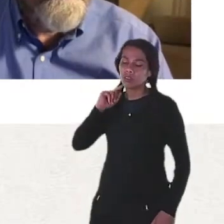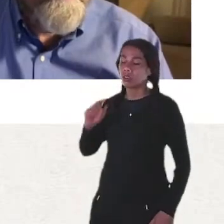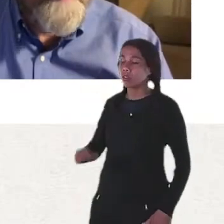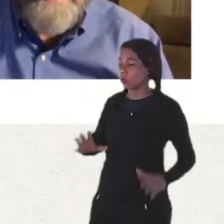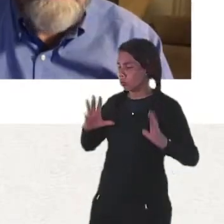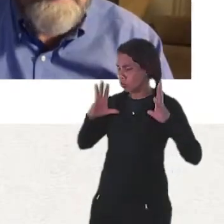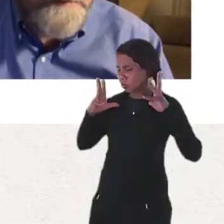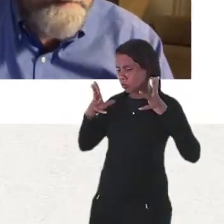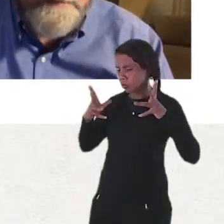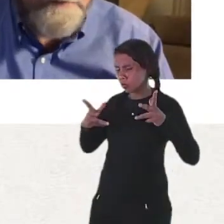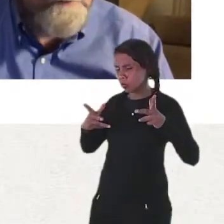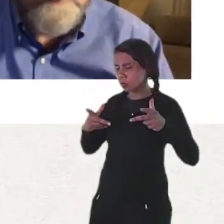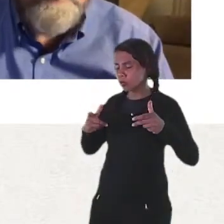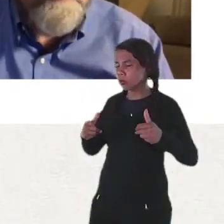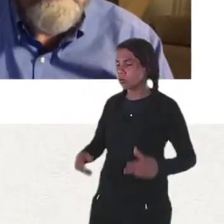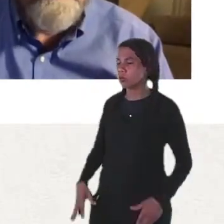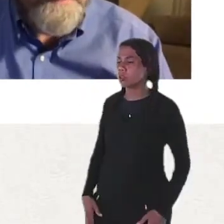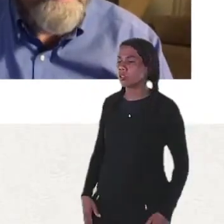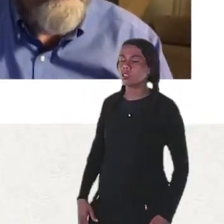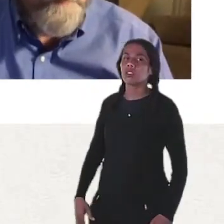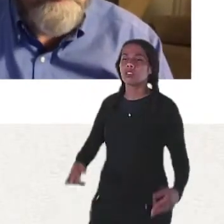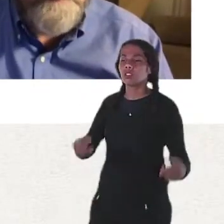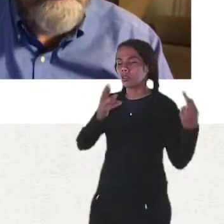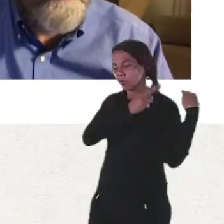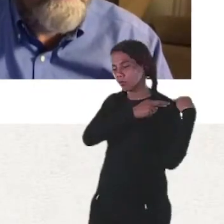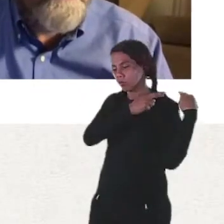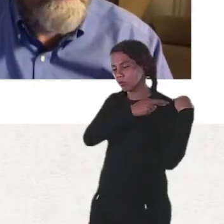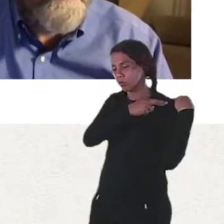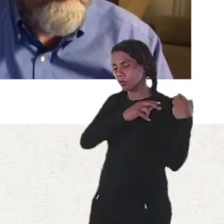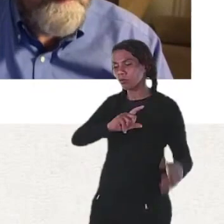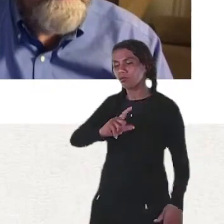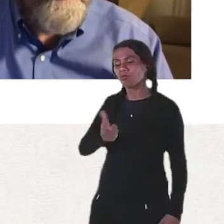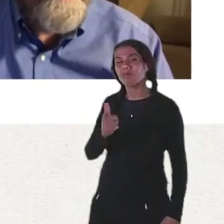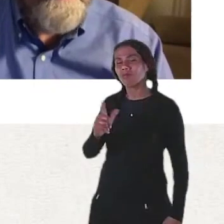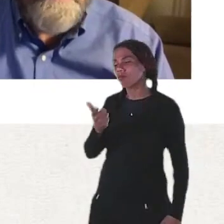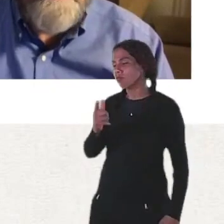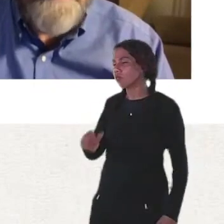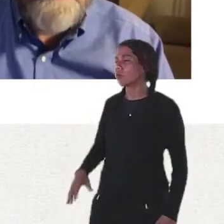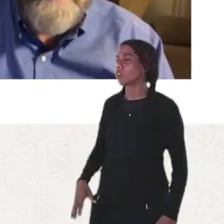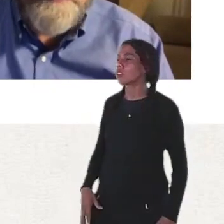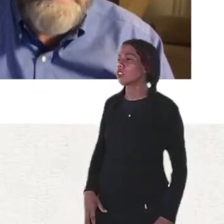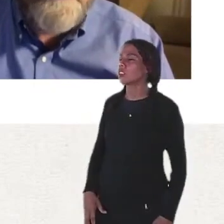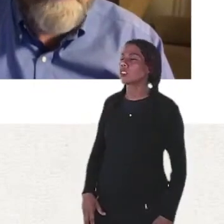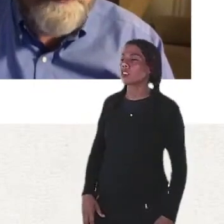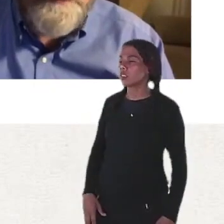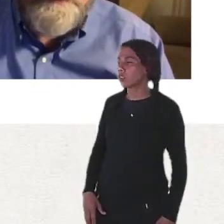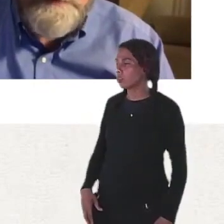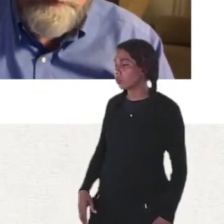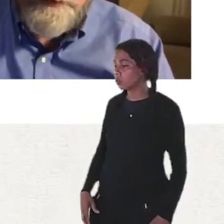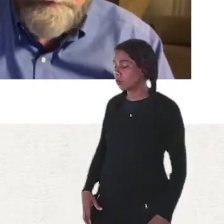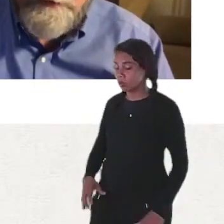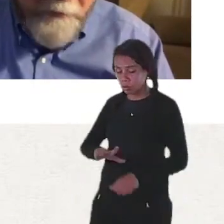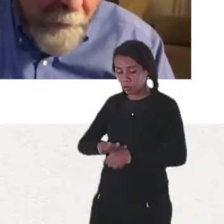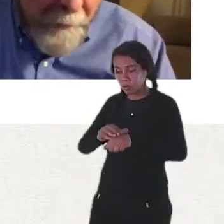cuidados da pandemia, e é por isso que está daquele jeito. Então, tem outros lugares de Minas que eu gostaria que você... Não, mas eu